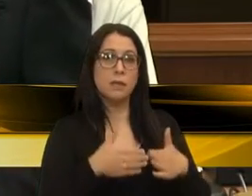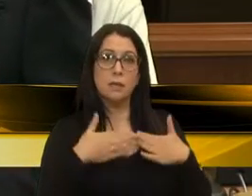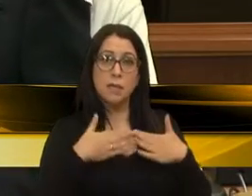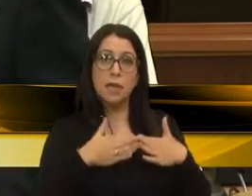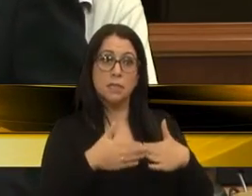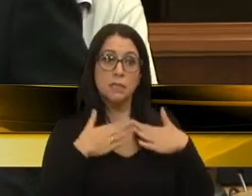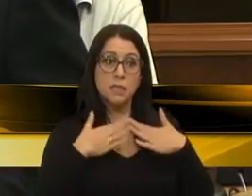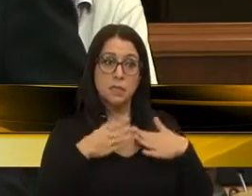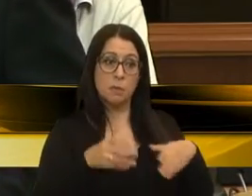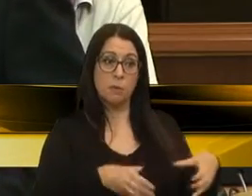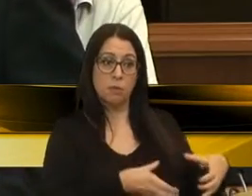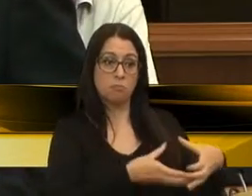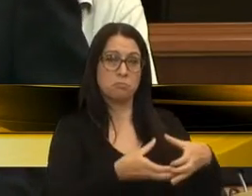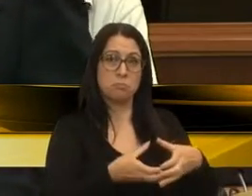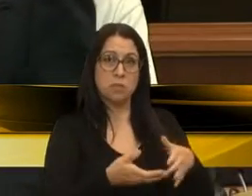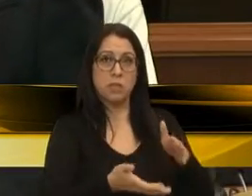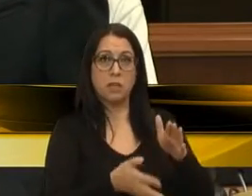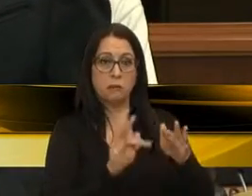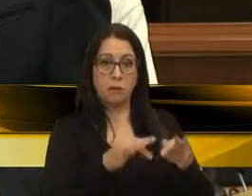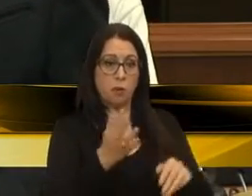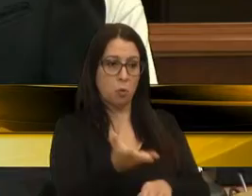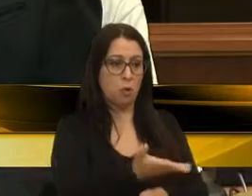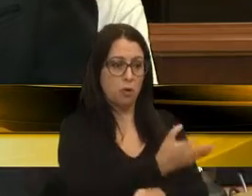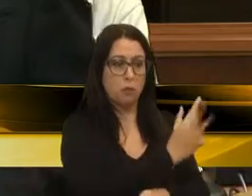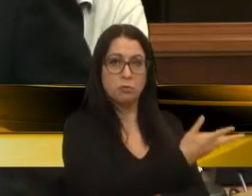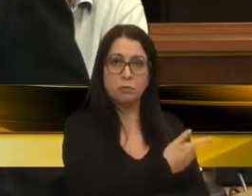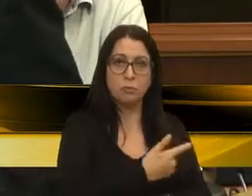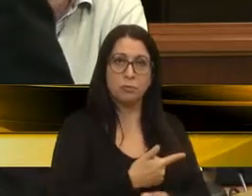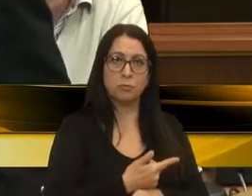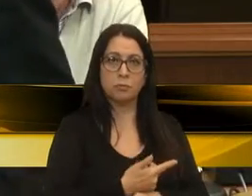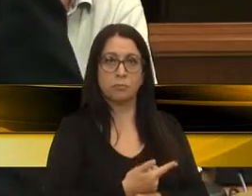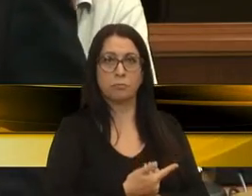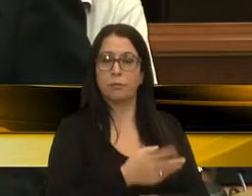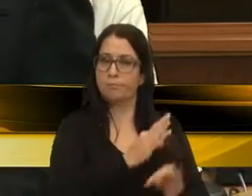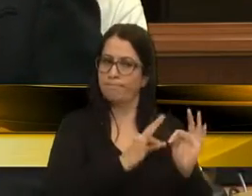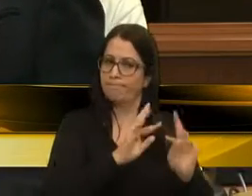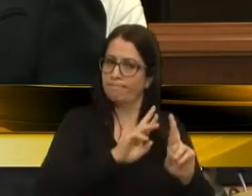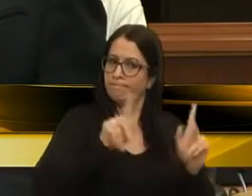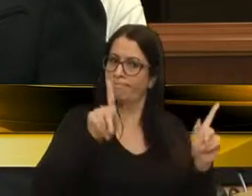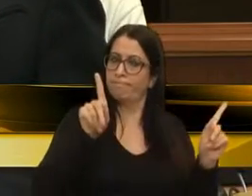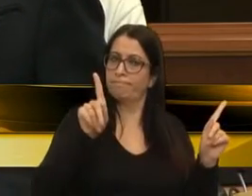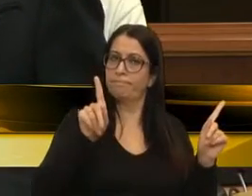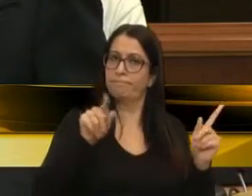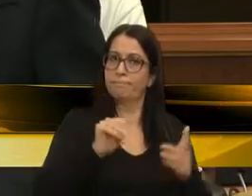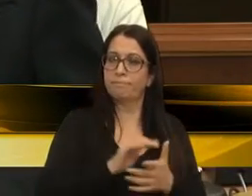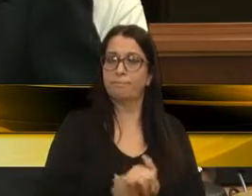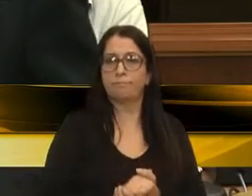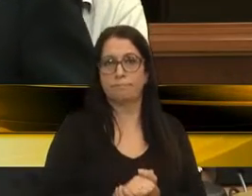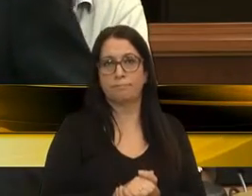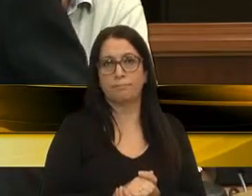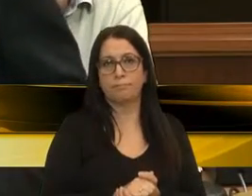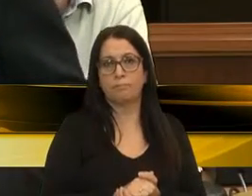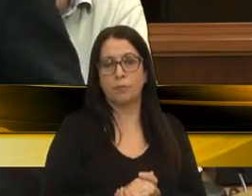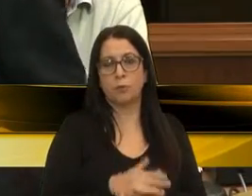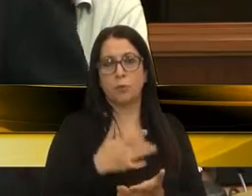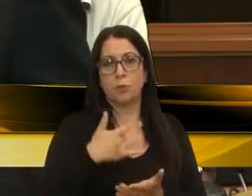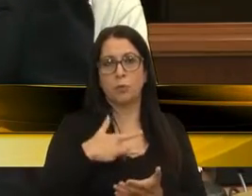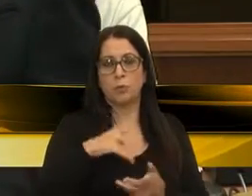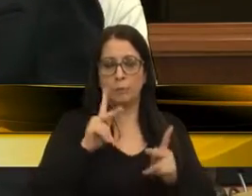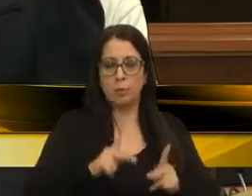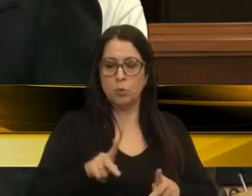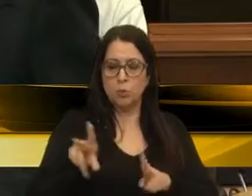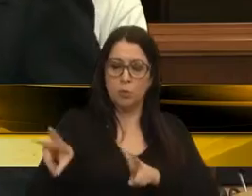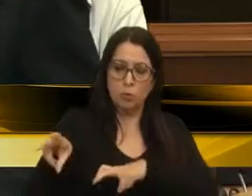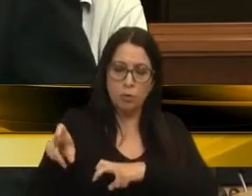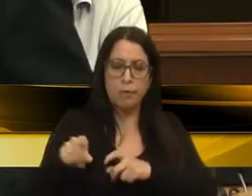para canalização e derrubada da mata, né? Eu acho que é um tratamento muito diferente que se dá com o coitado do